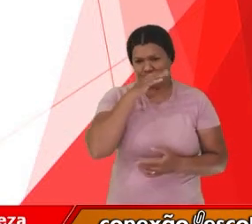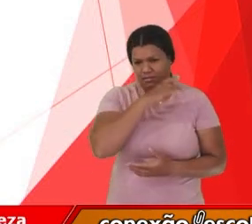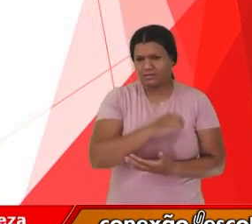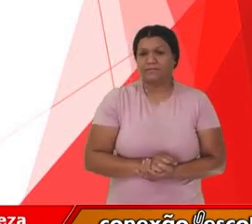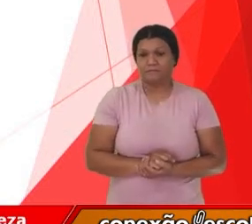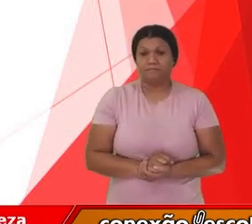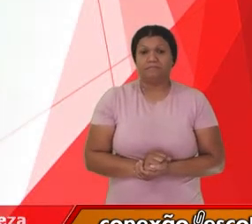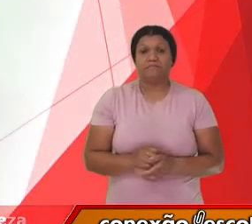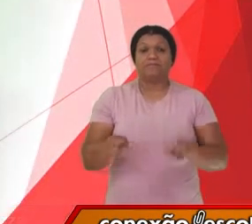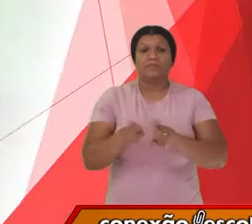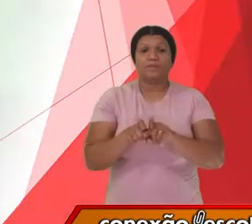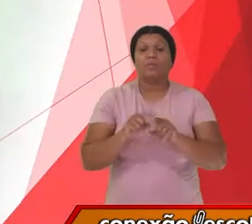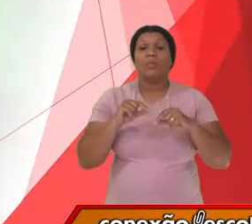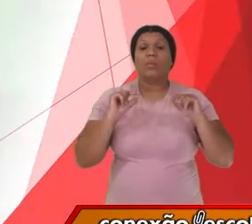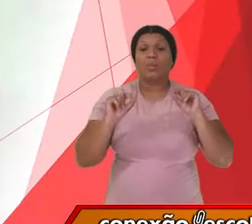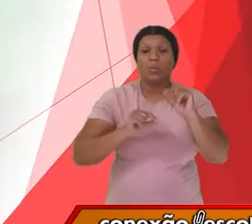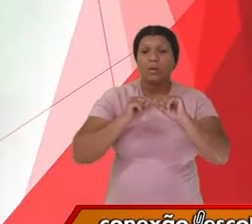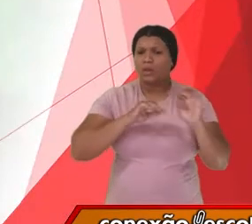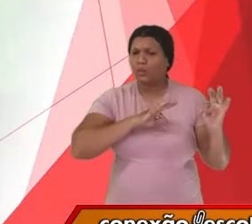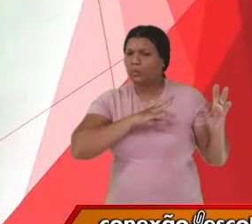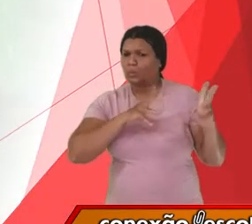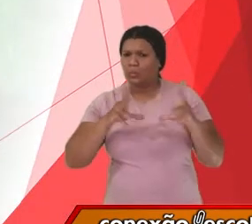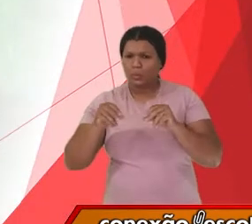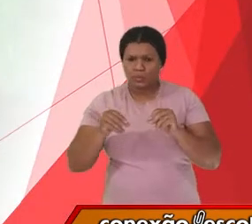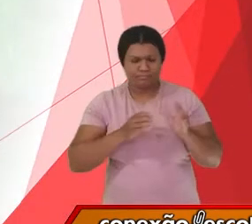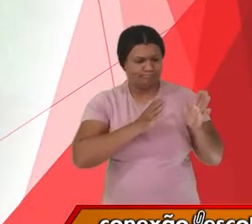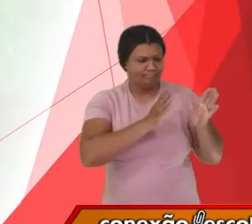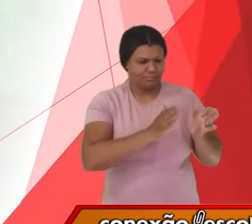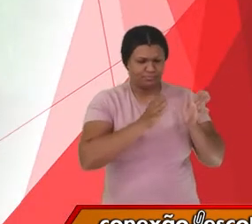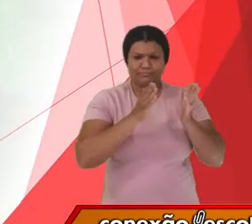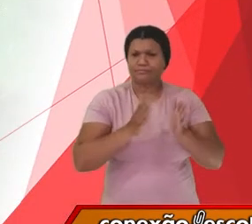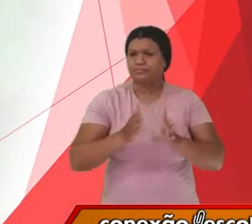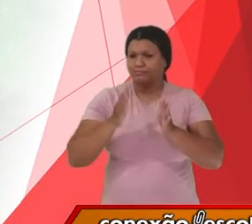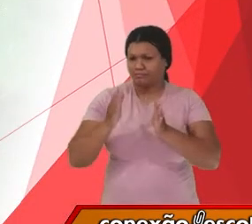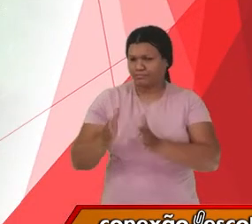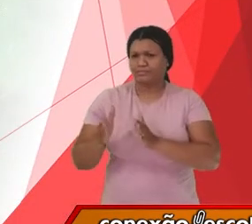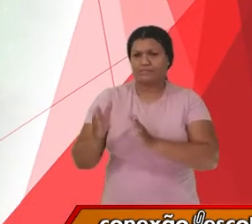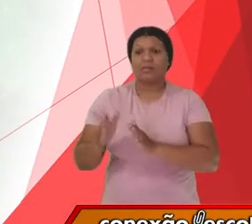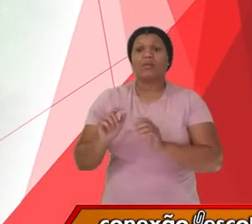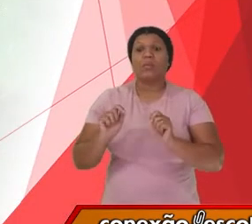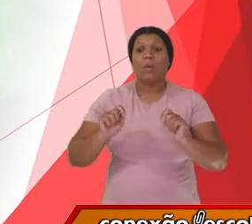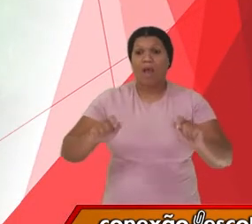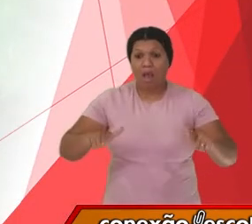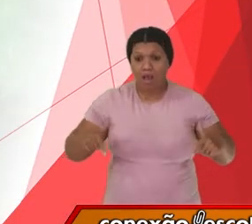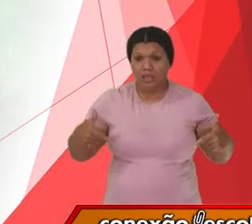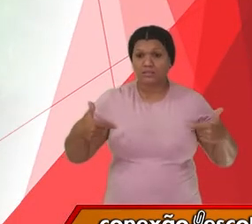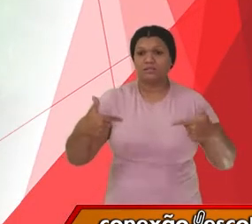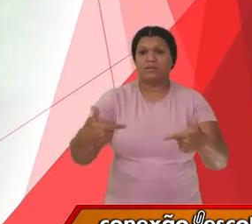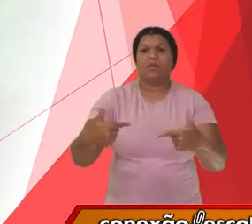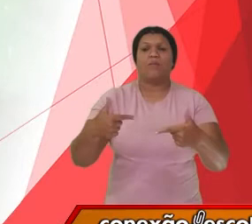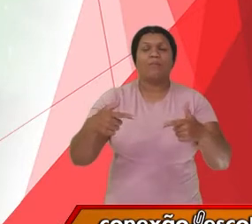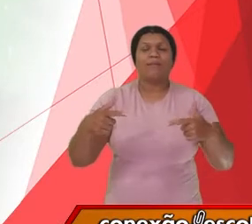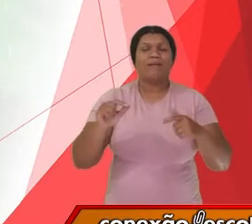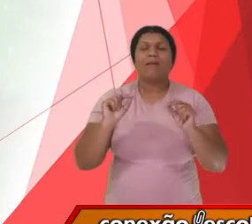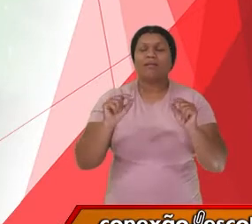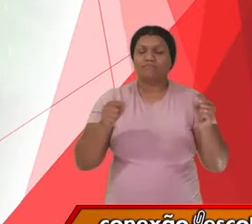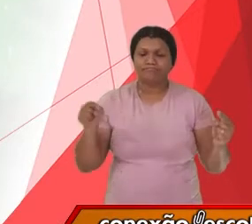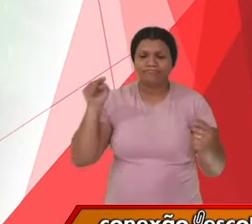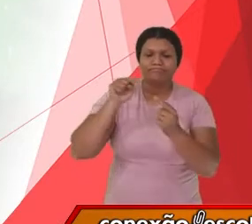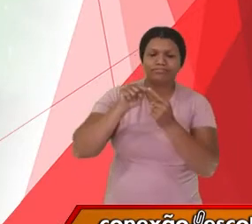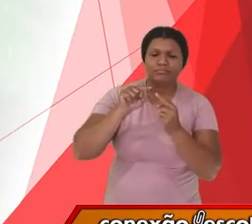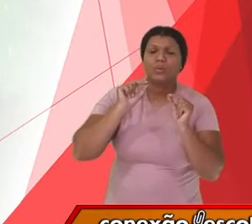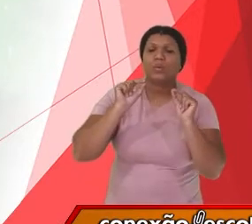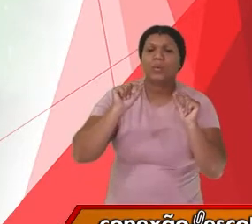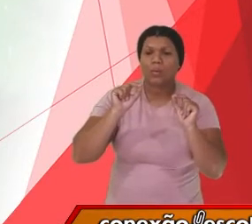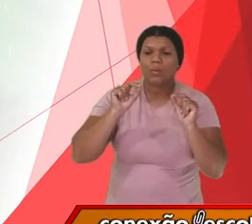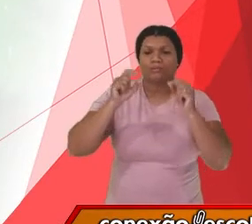esses processos, todas essas ações que eu mostrei para você agora, estão relacionadas ao sistema nervoso, às respostas